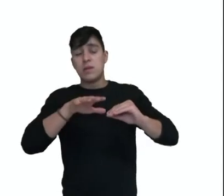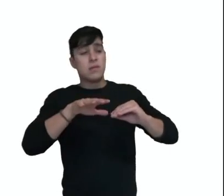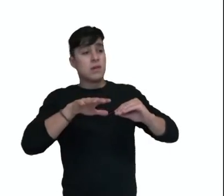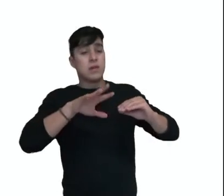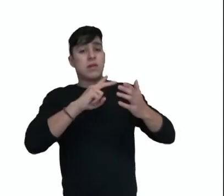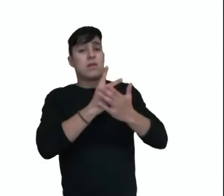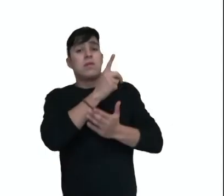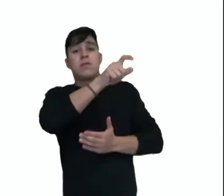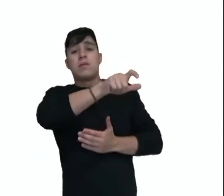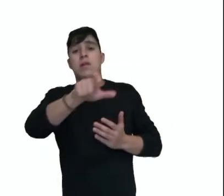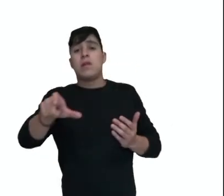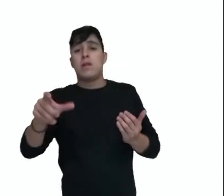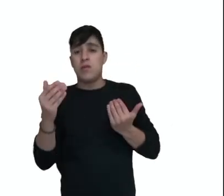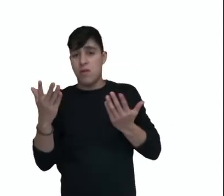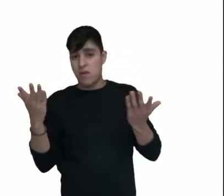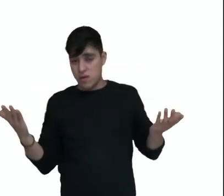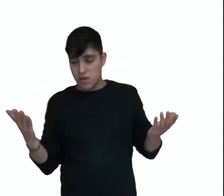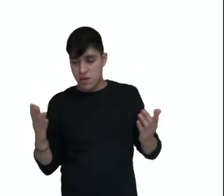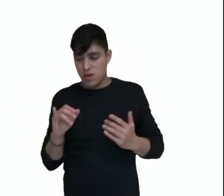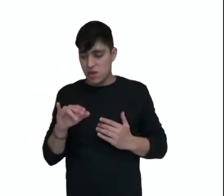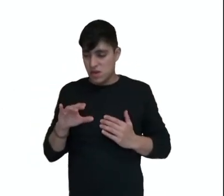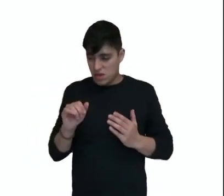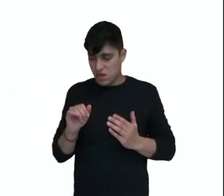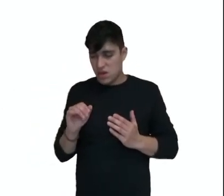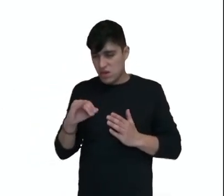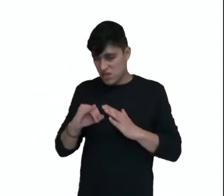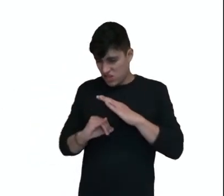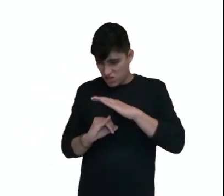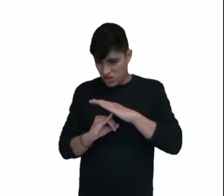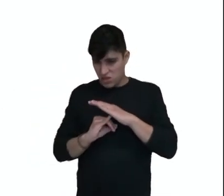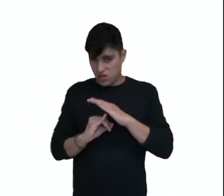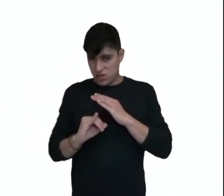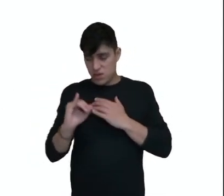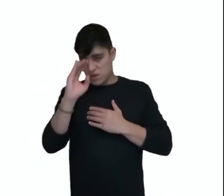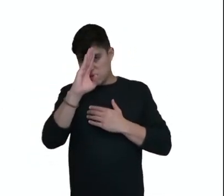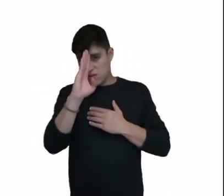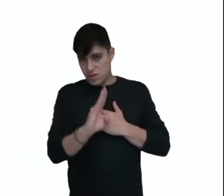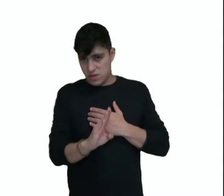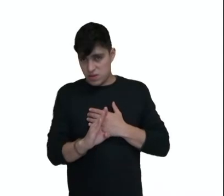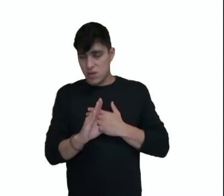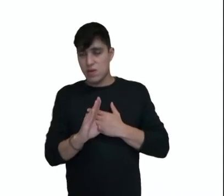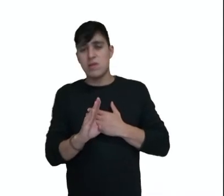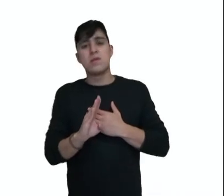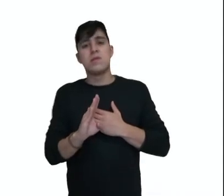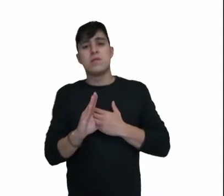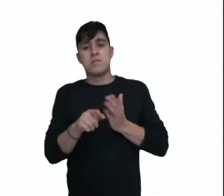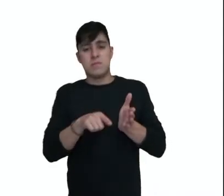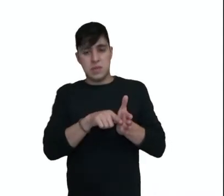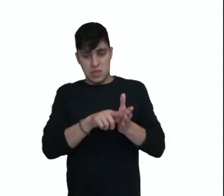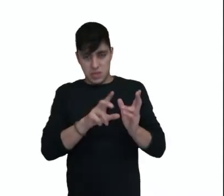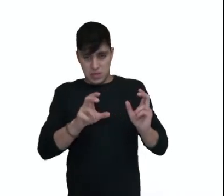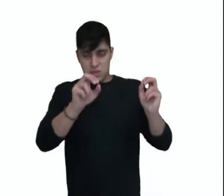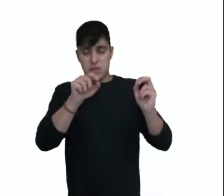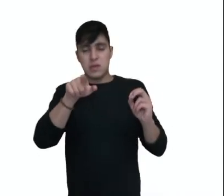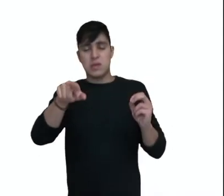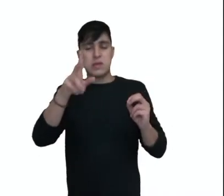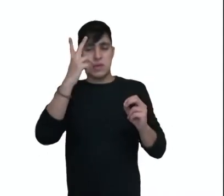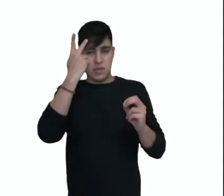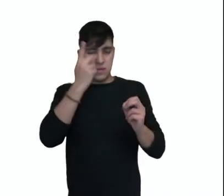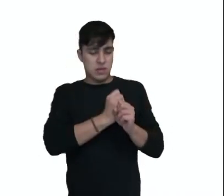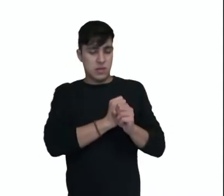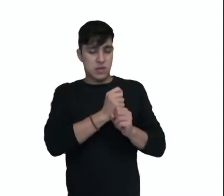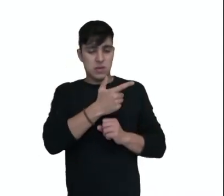jovens. Segundo o INCA, o Instituto Nacional do Câncer, no estado de São Paulo, lá no ano de